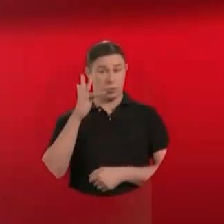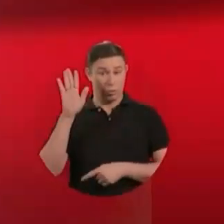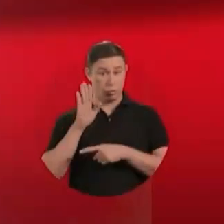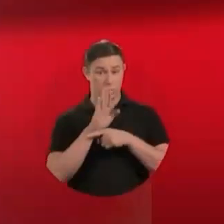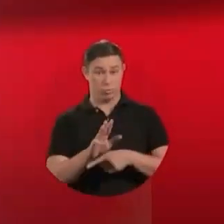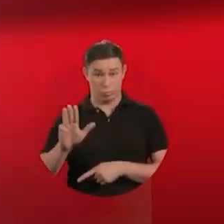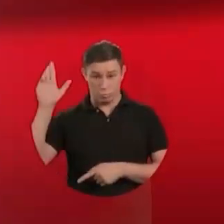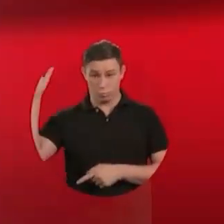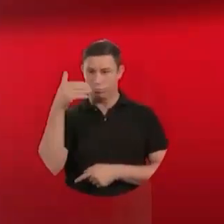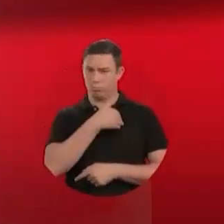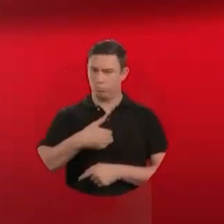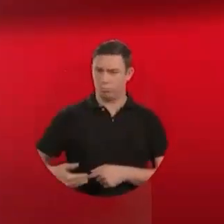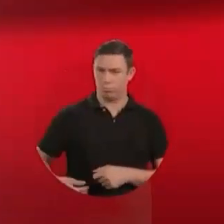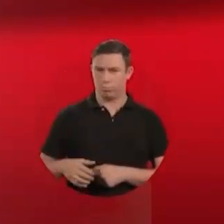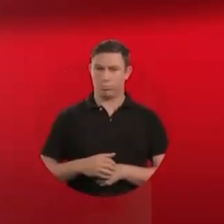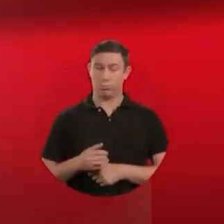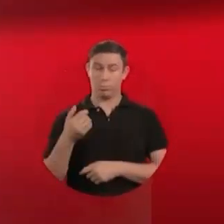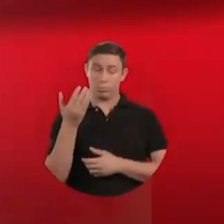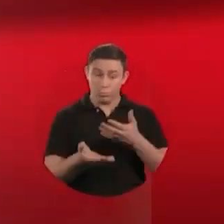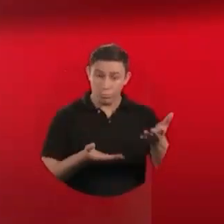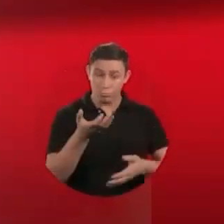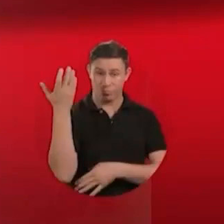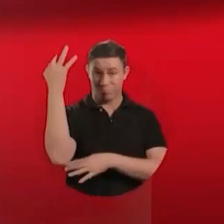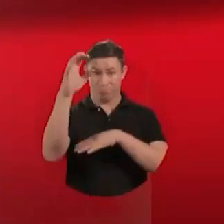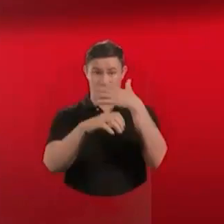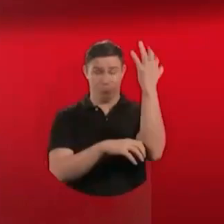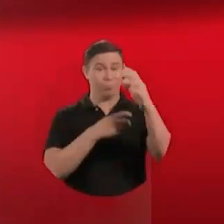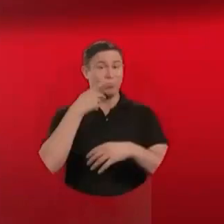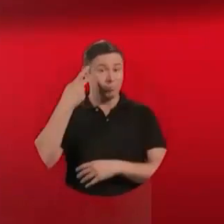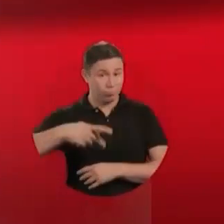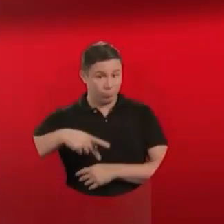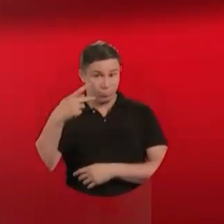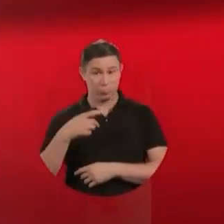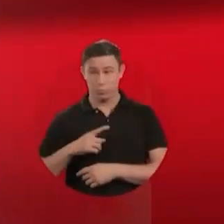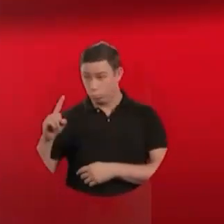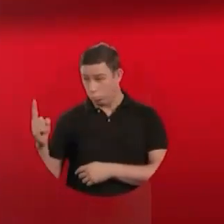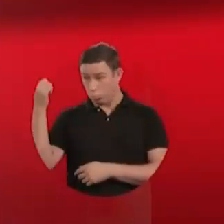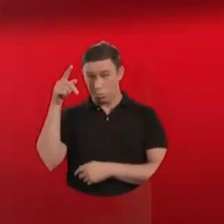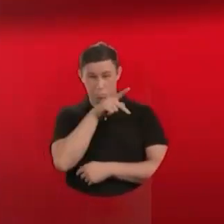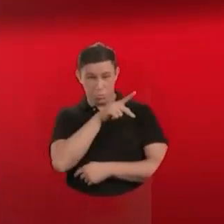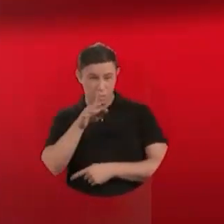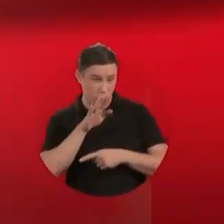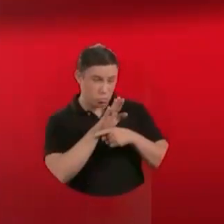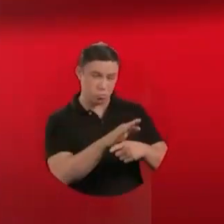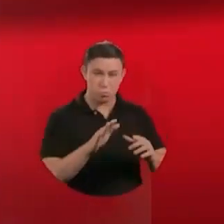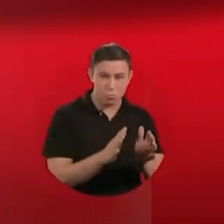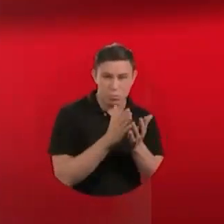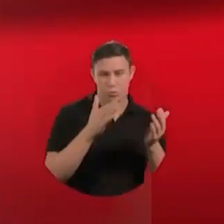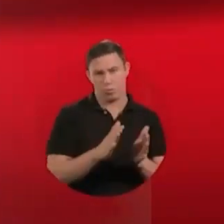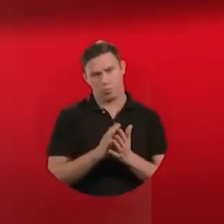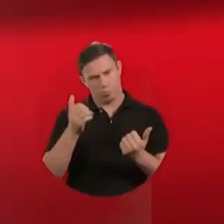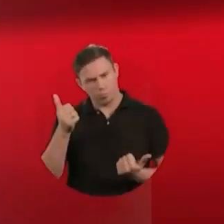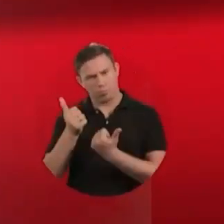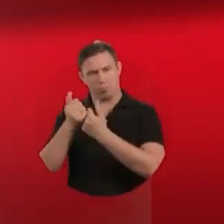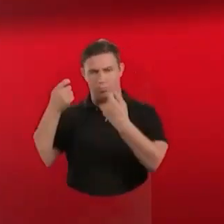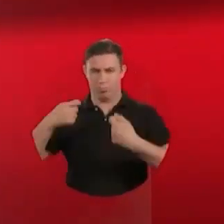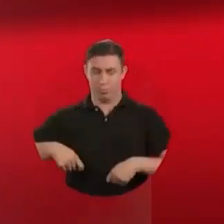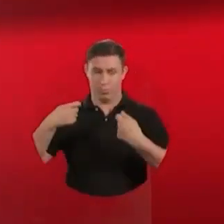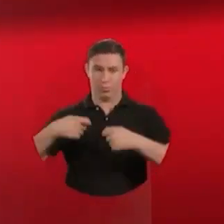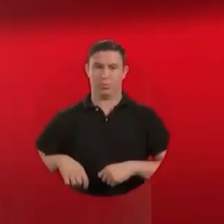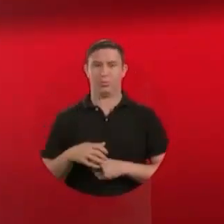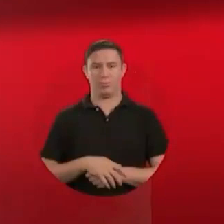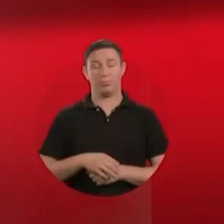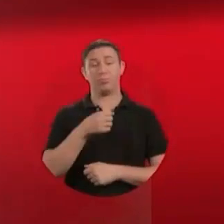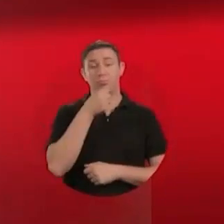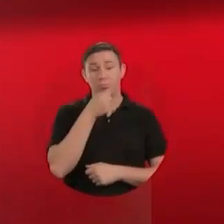deputado federal para ajudar Lula a governar e para cuidar do meio ambiente do Ceará. Lula foi o único presidente até hoje que fez pelos pobres. Ele